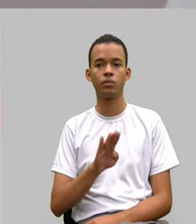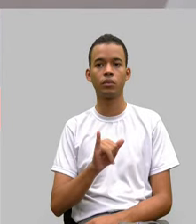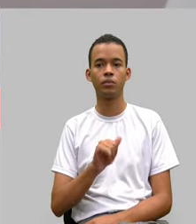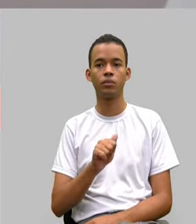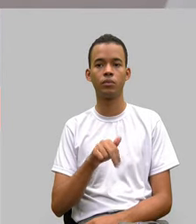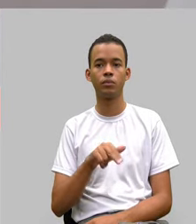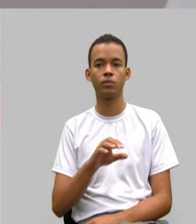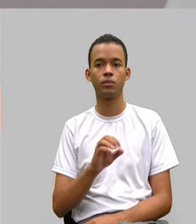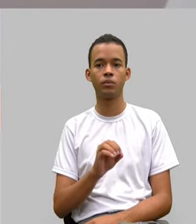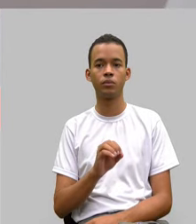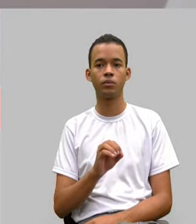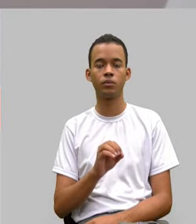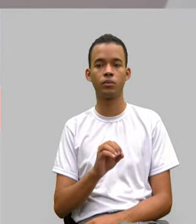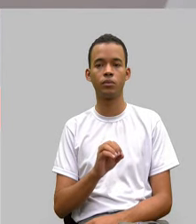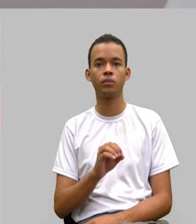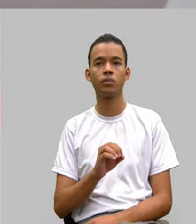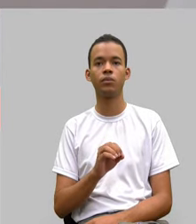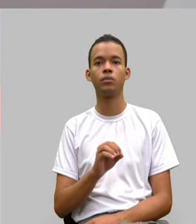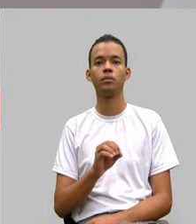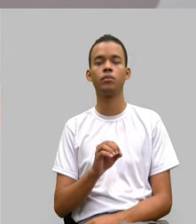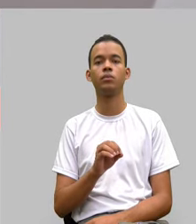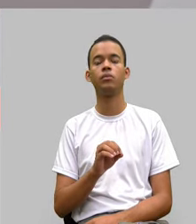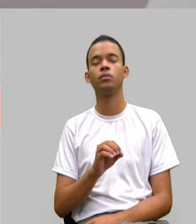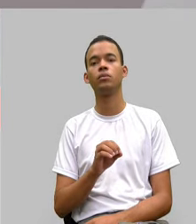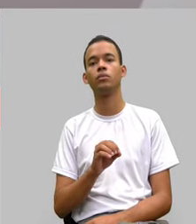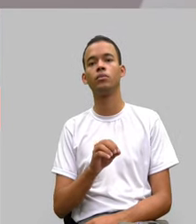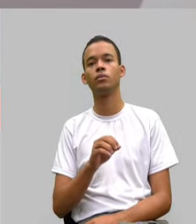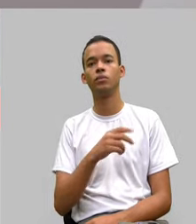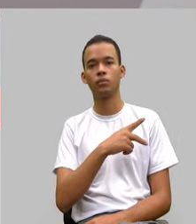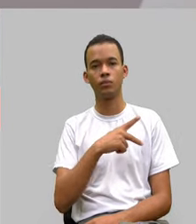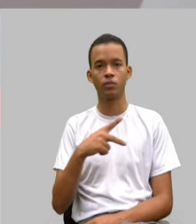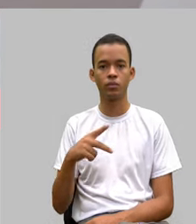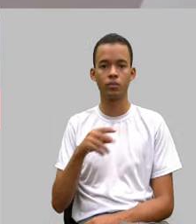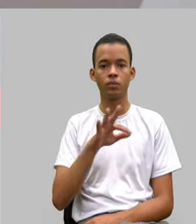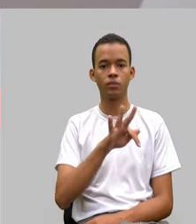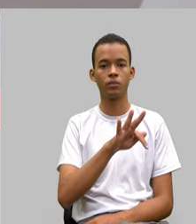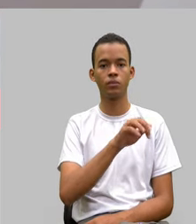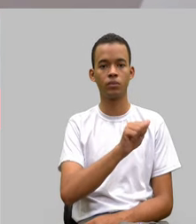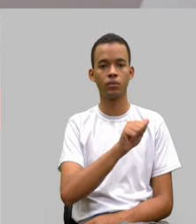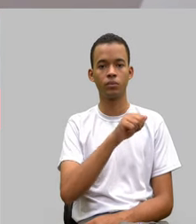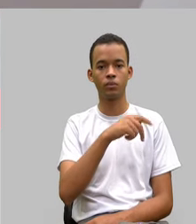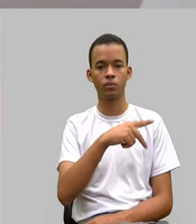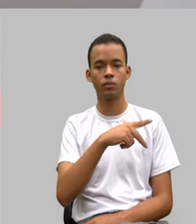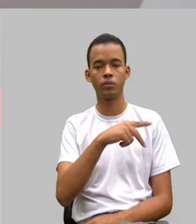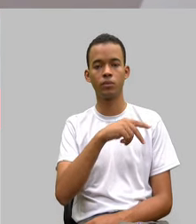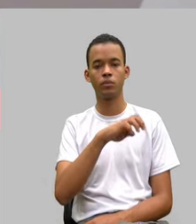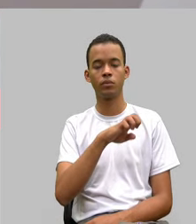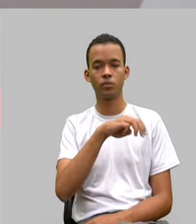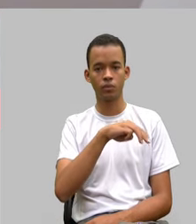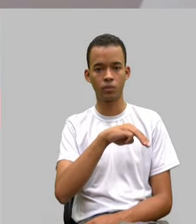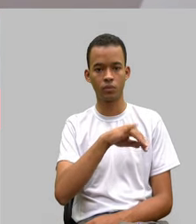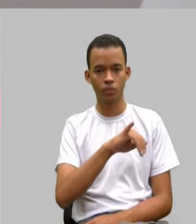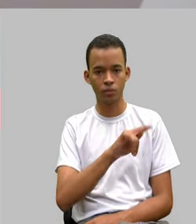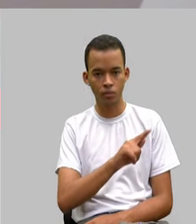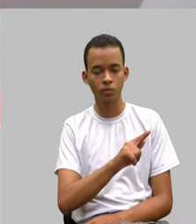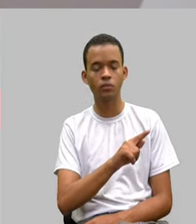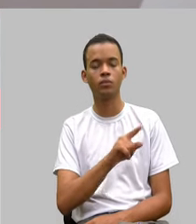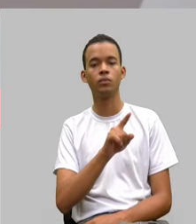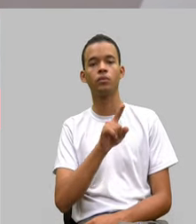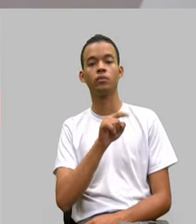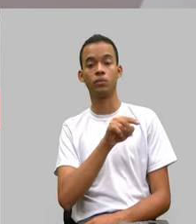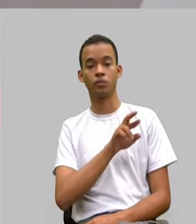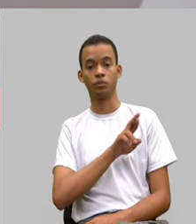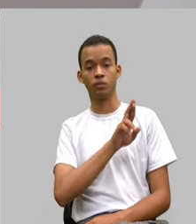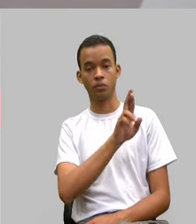assessor da presidência da fapemig representando Carlos Alberto Arruda de Oliveira presidente da fundação de Amparo a